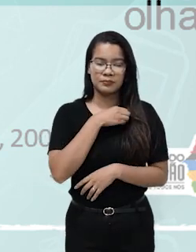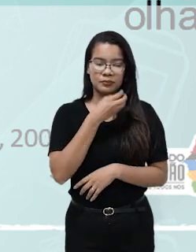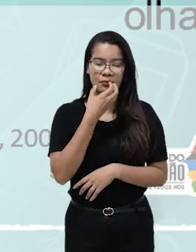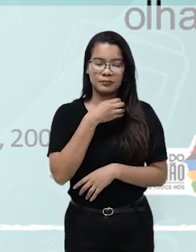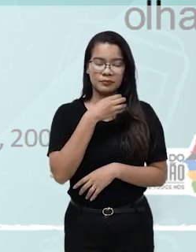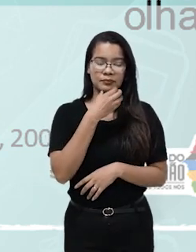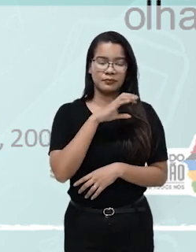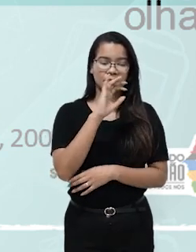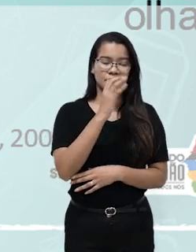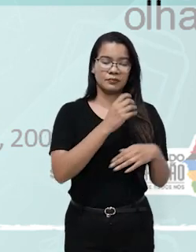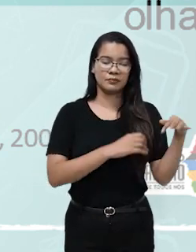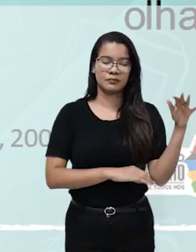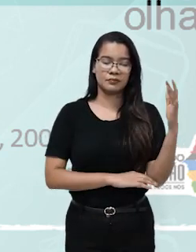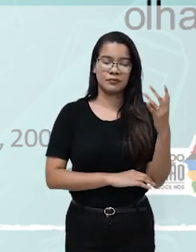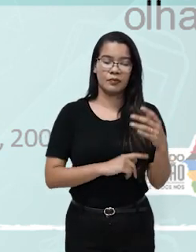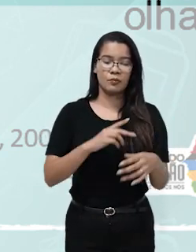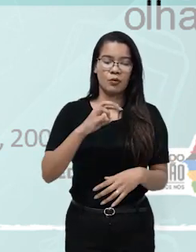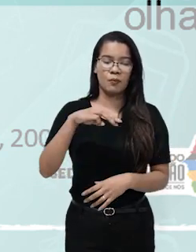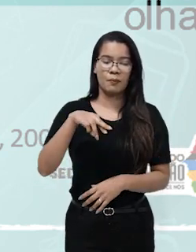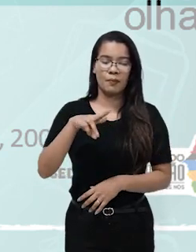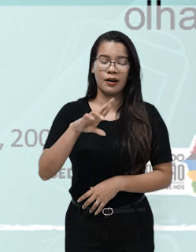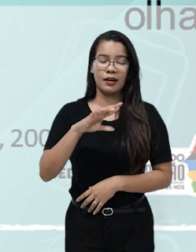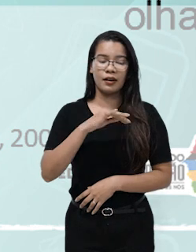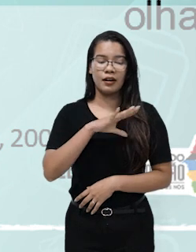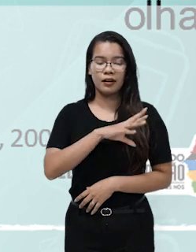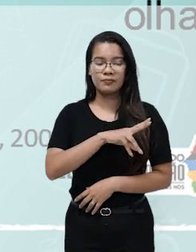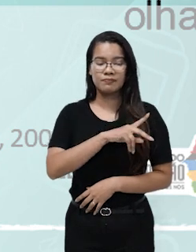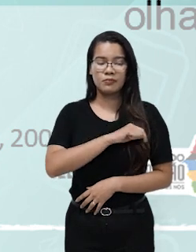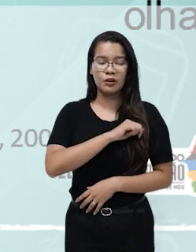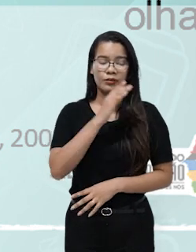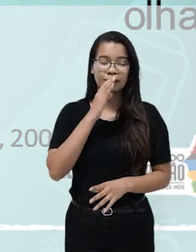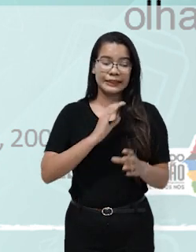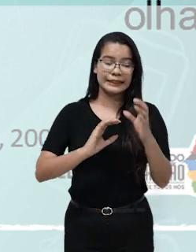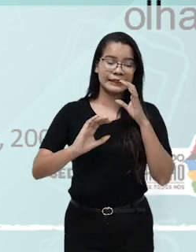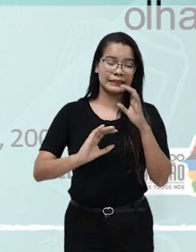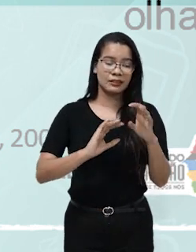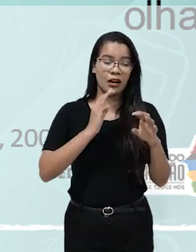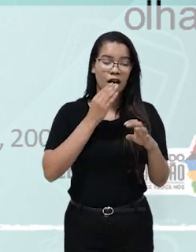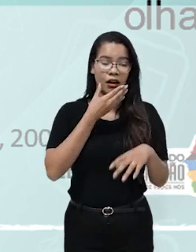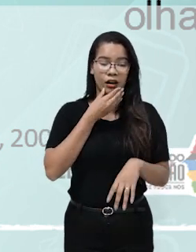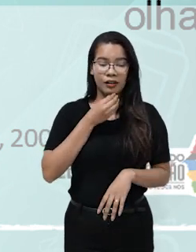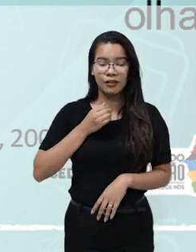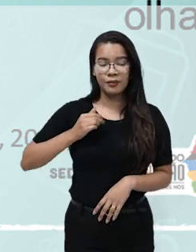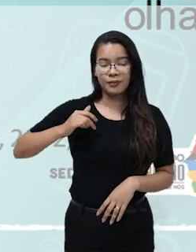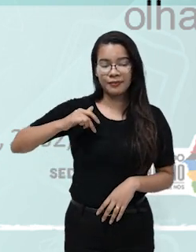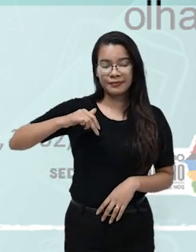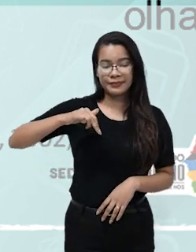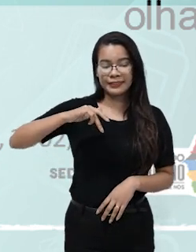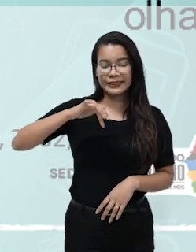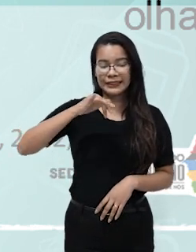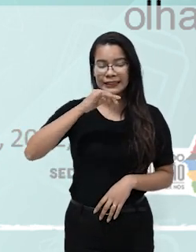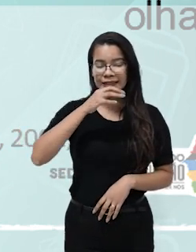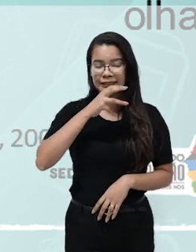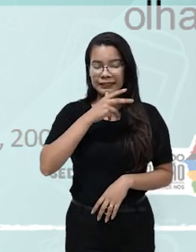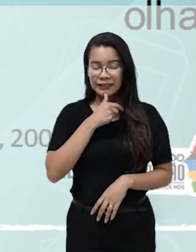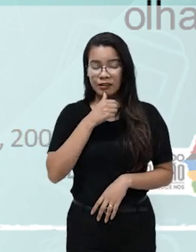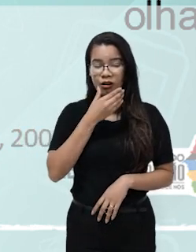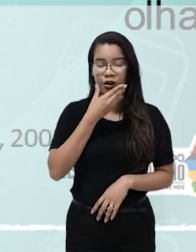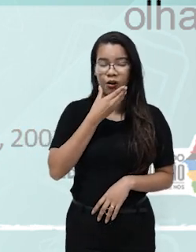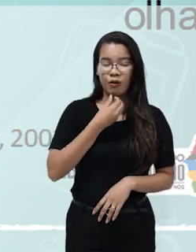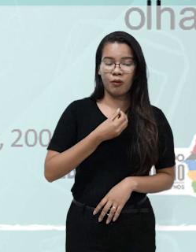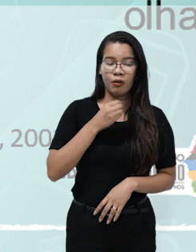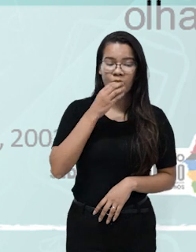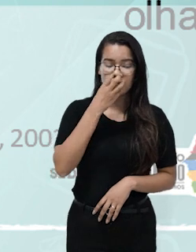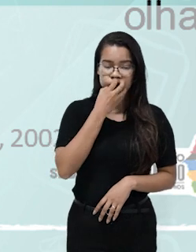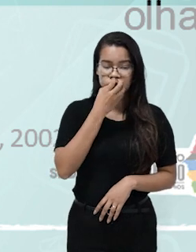pomar, amor, cantar. Um homem vai devagar, um cachorro vai